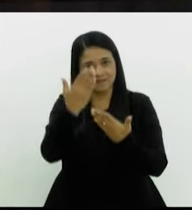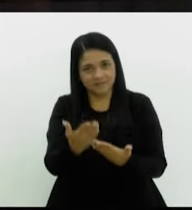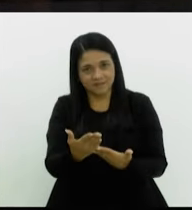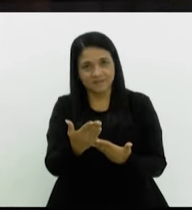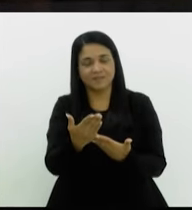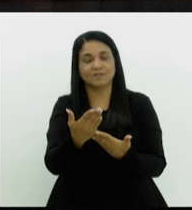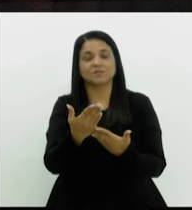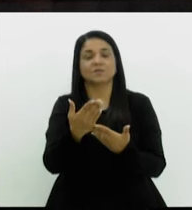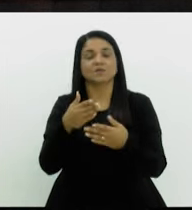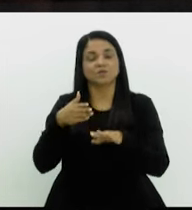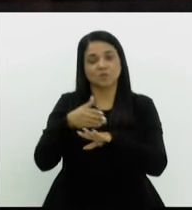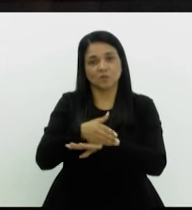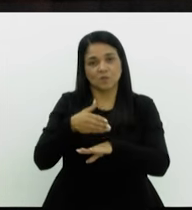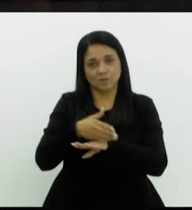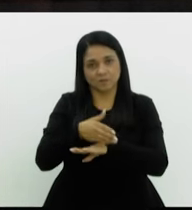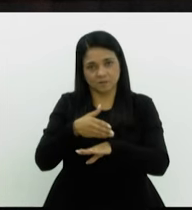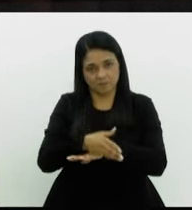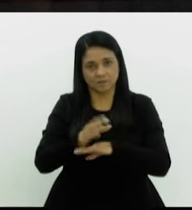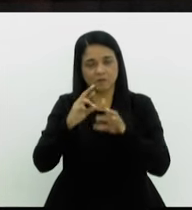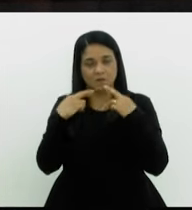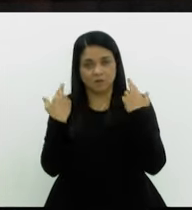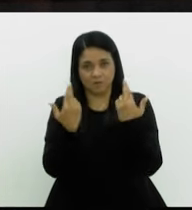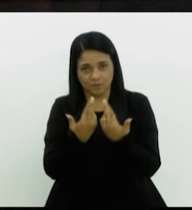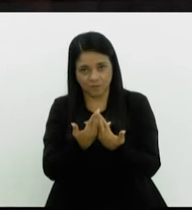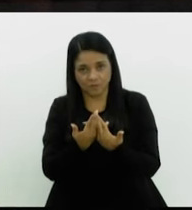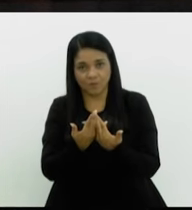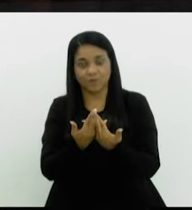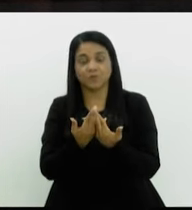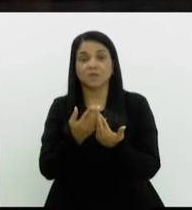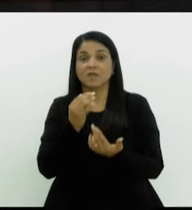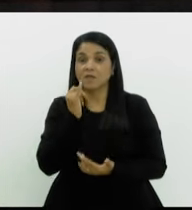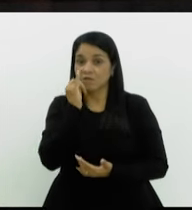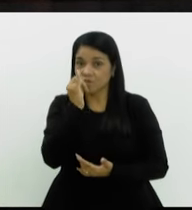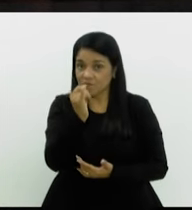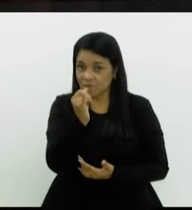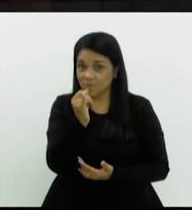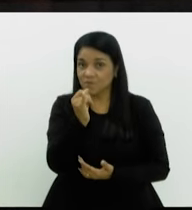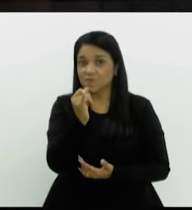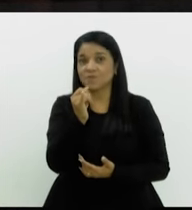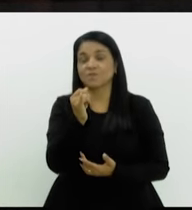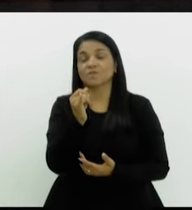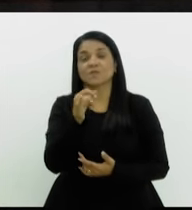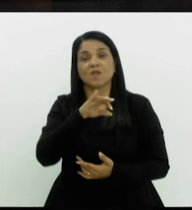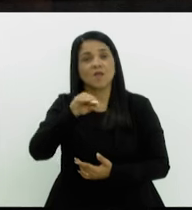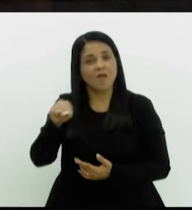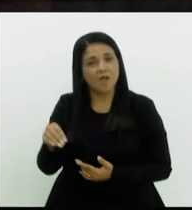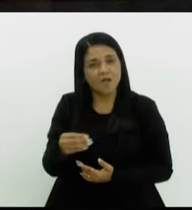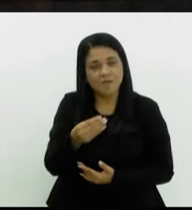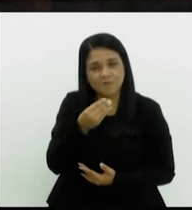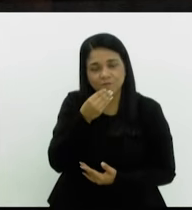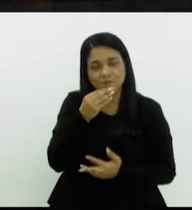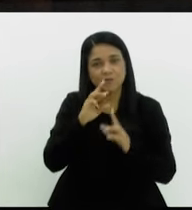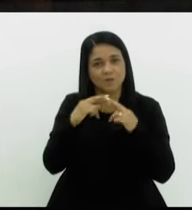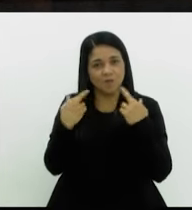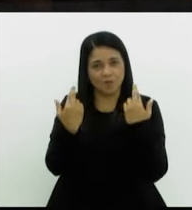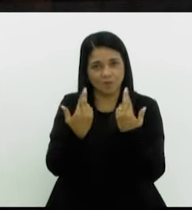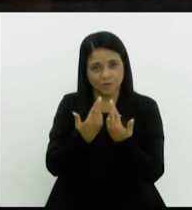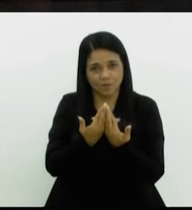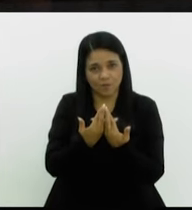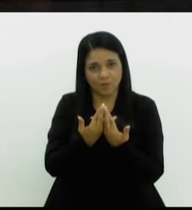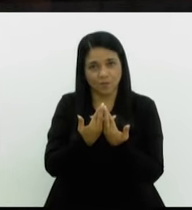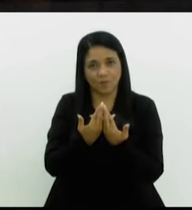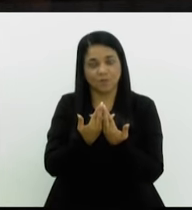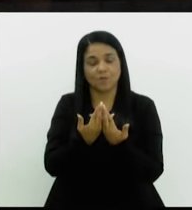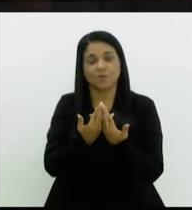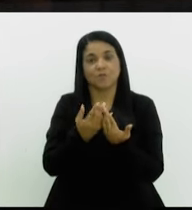que compareceram nesta reunião, né, e dizer também que, aproveitando a reunião que fizemos